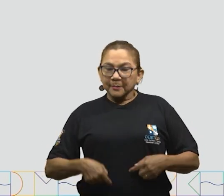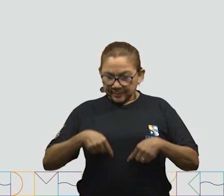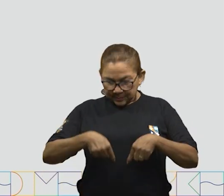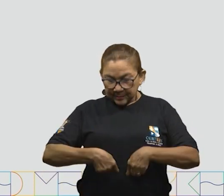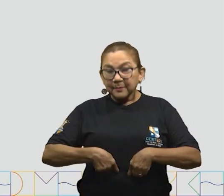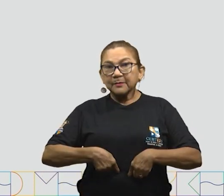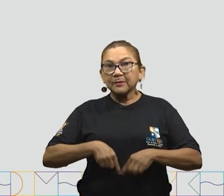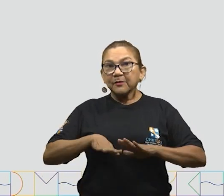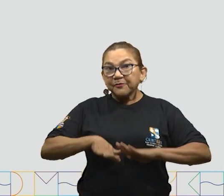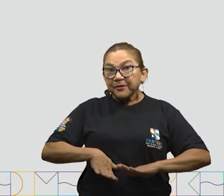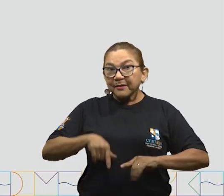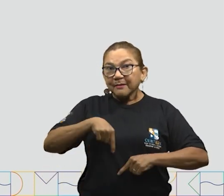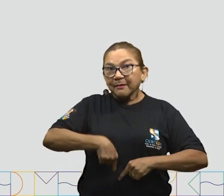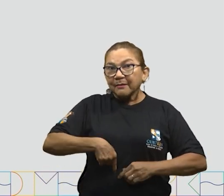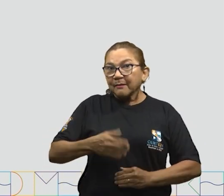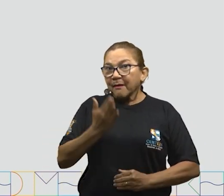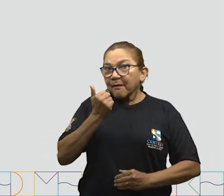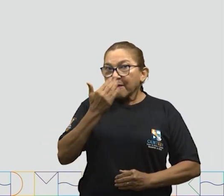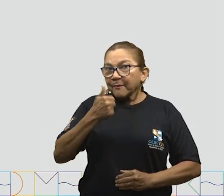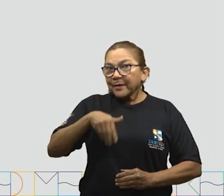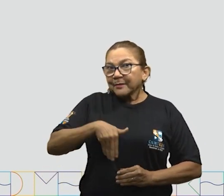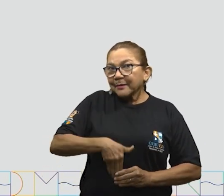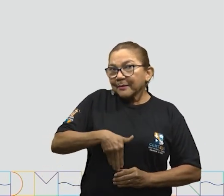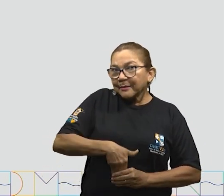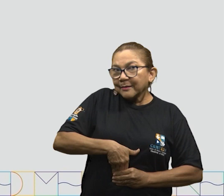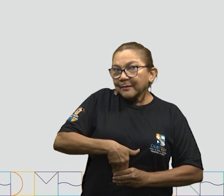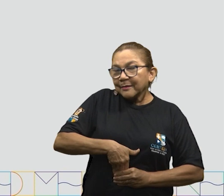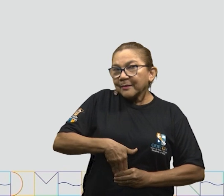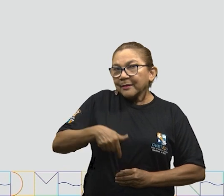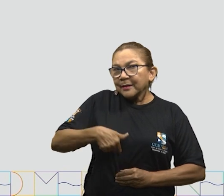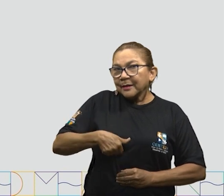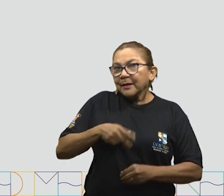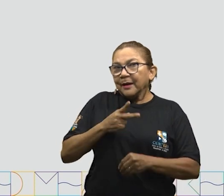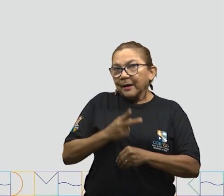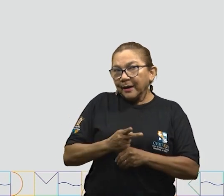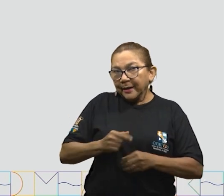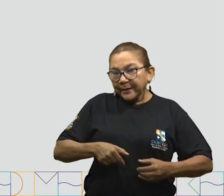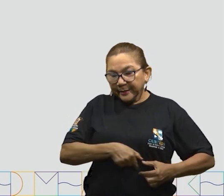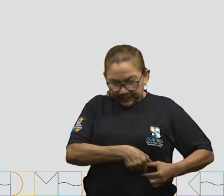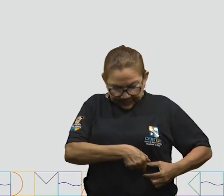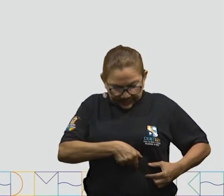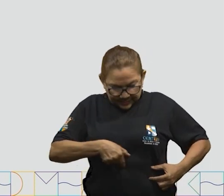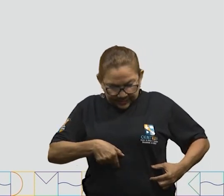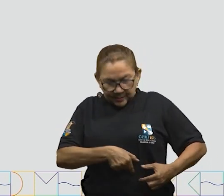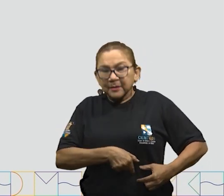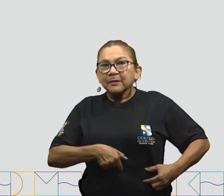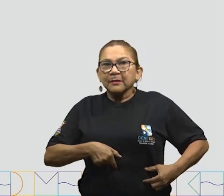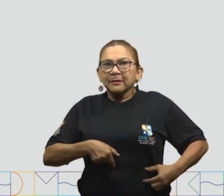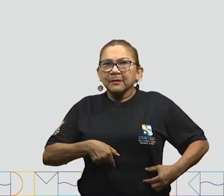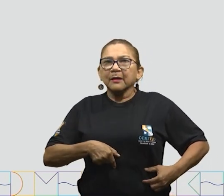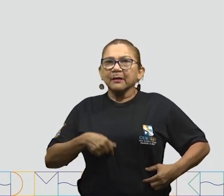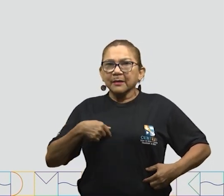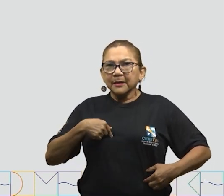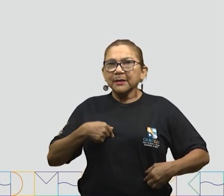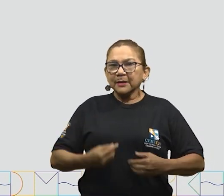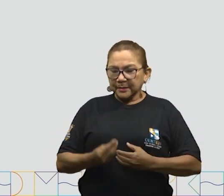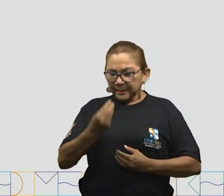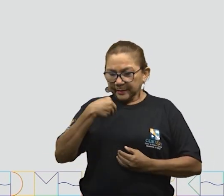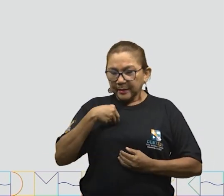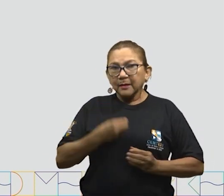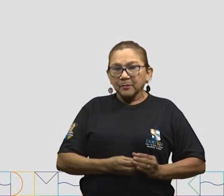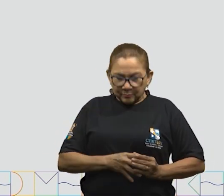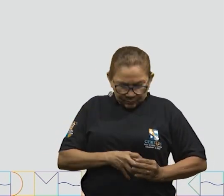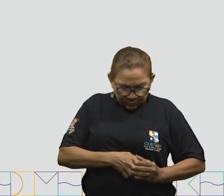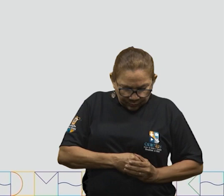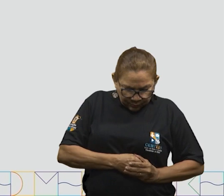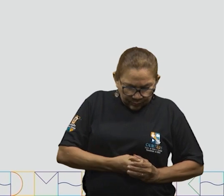bolo alimentar, só que elas são produzidas pelo pâncreas e o fígado, que as secreta pela vesícula